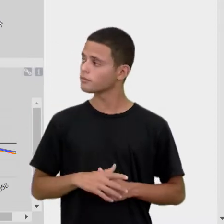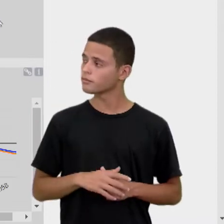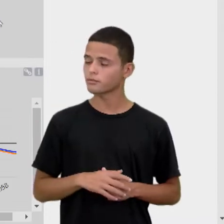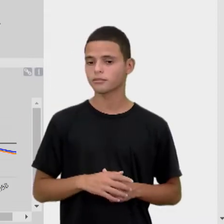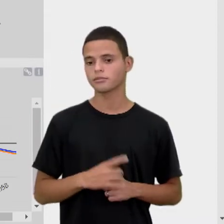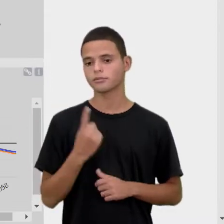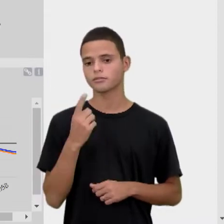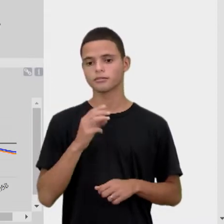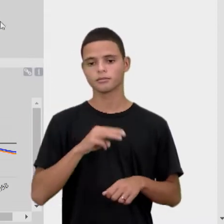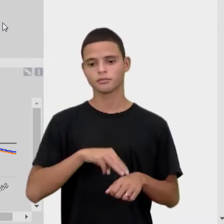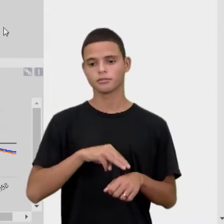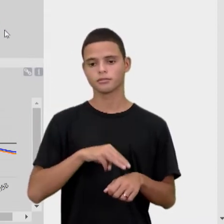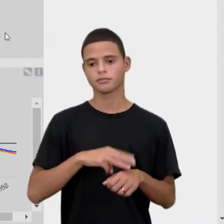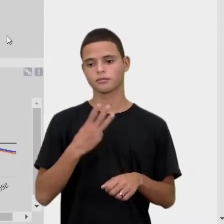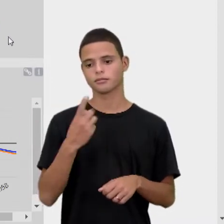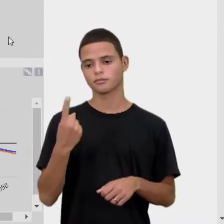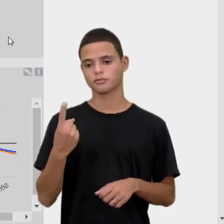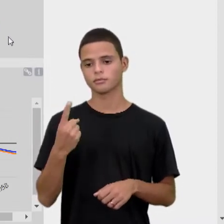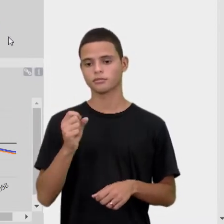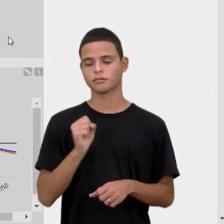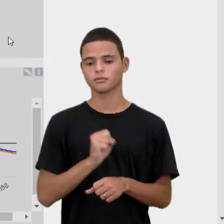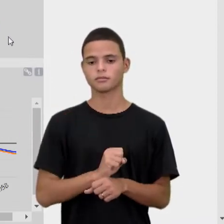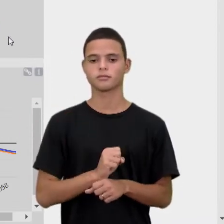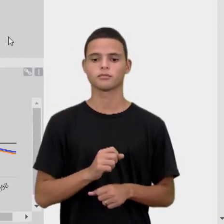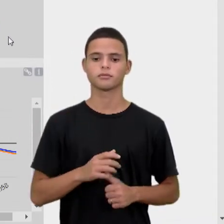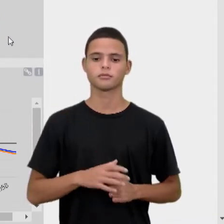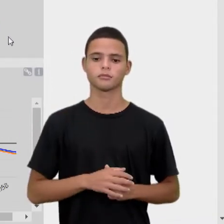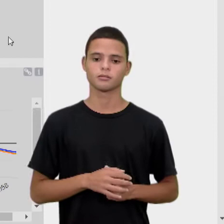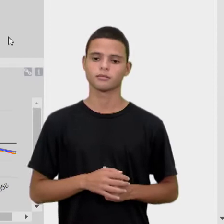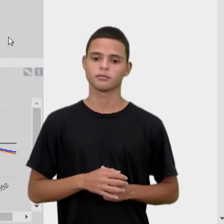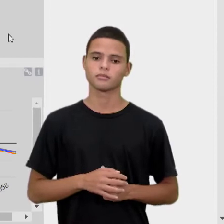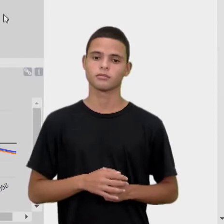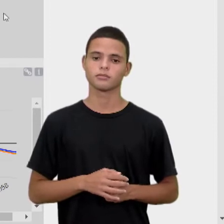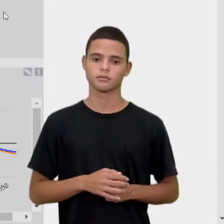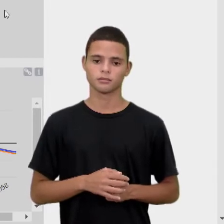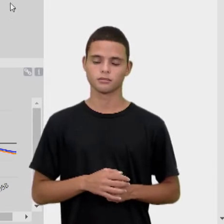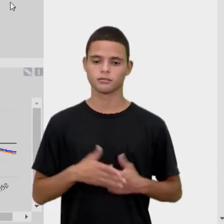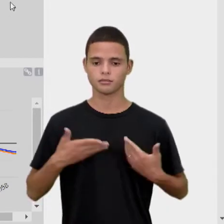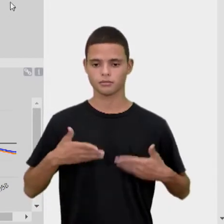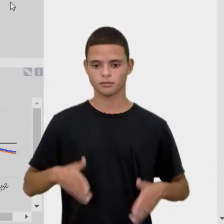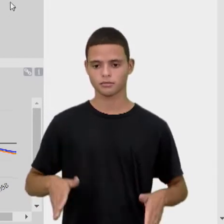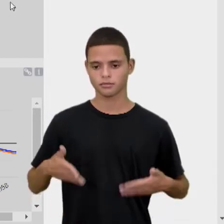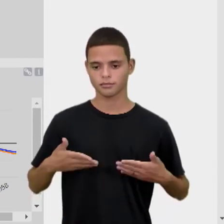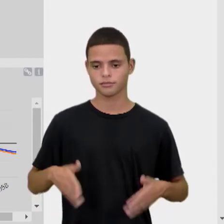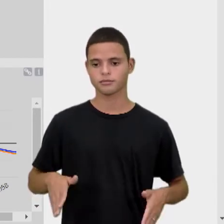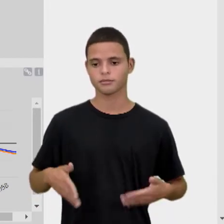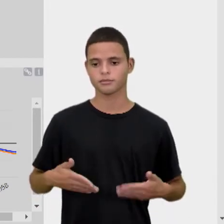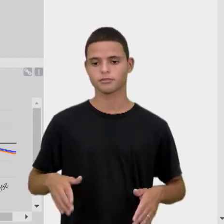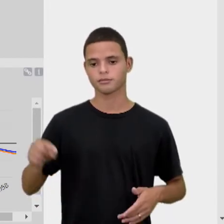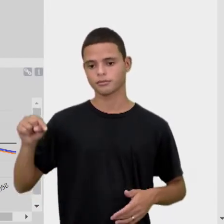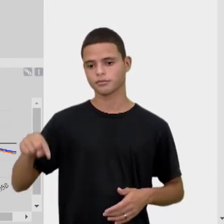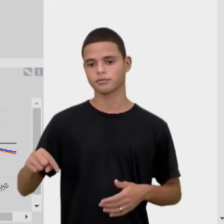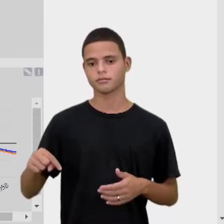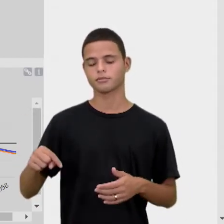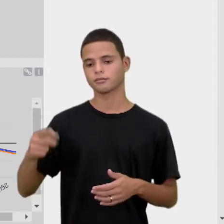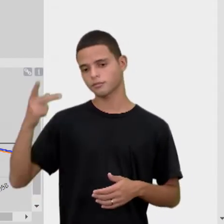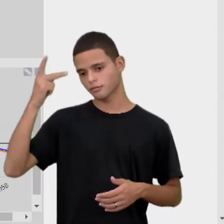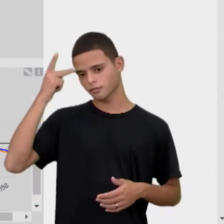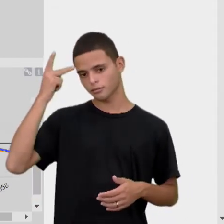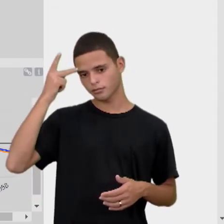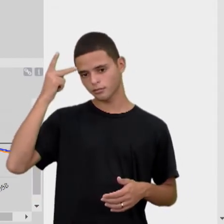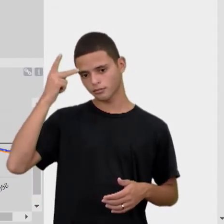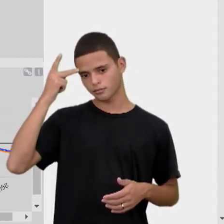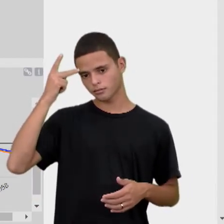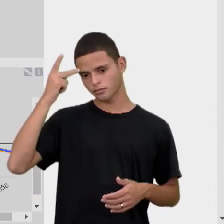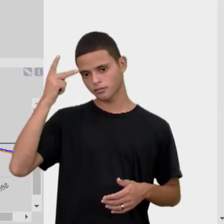colocar aqui para vocês verem melhor. 1 minuto e 31 segundos, né, que a cada nascimento aqui. E a população